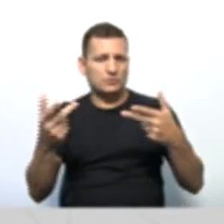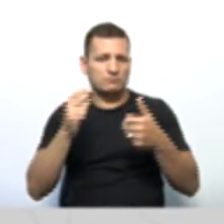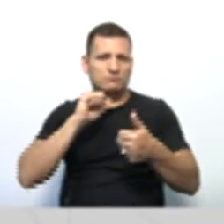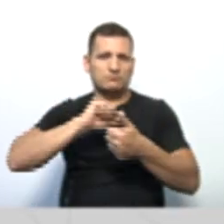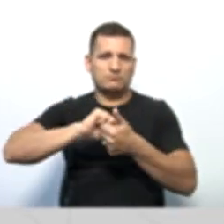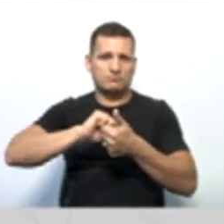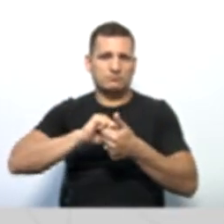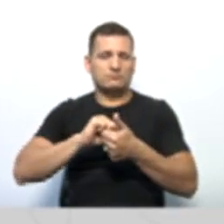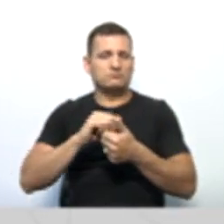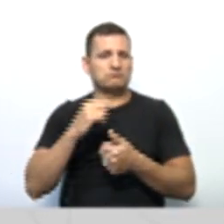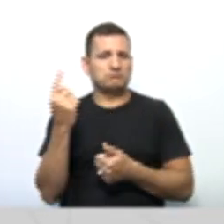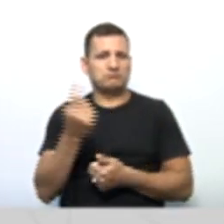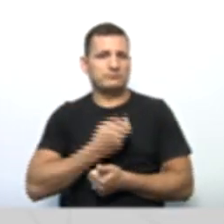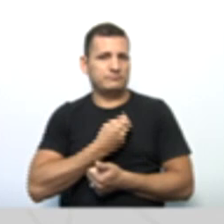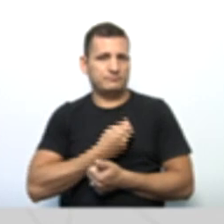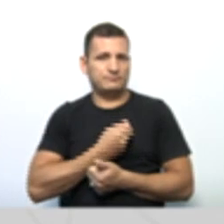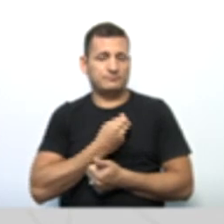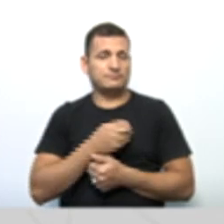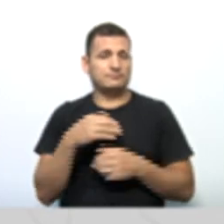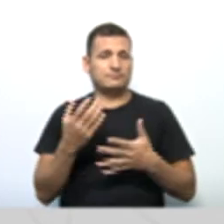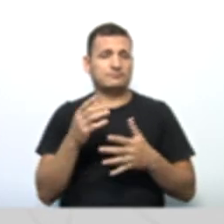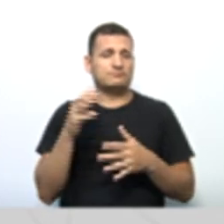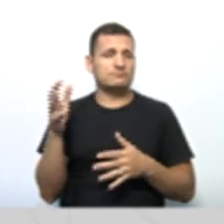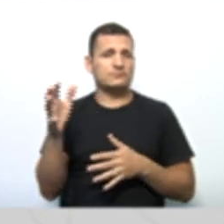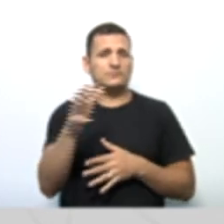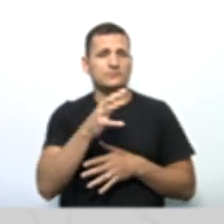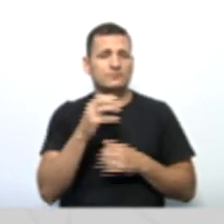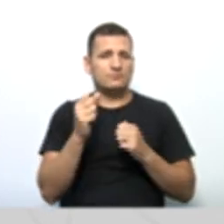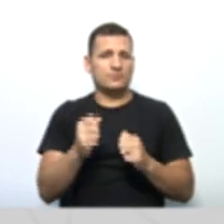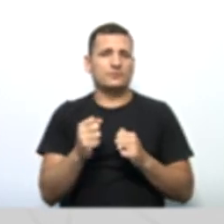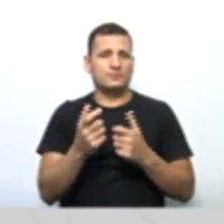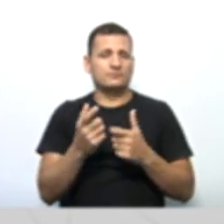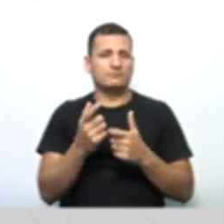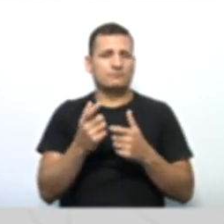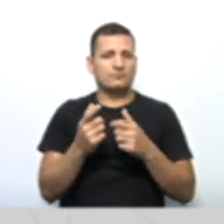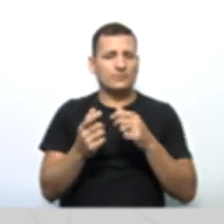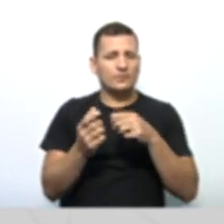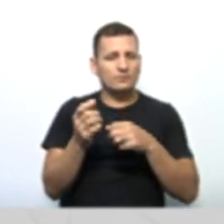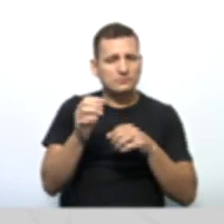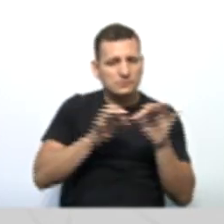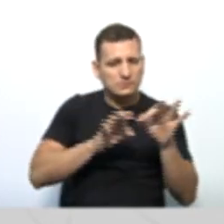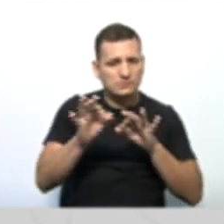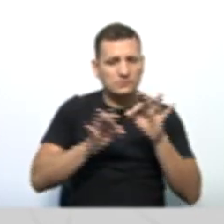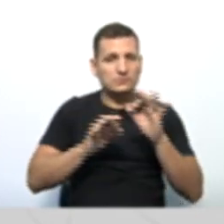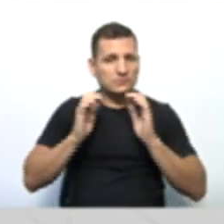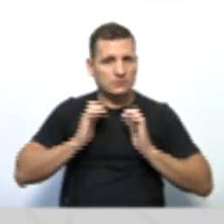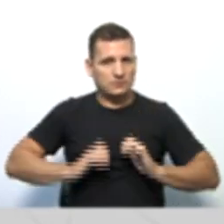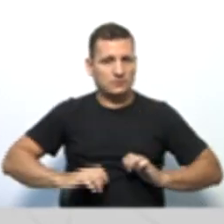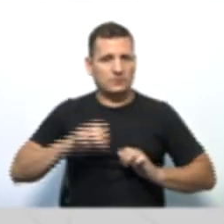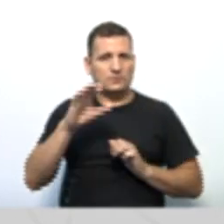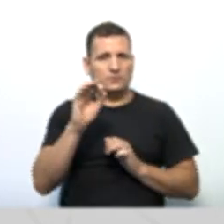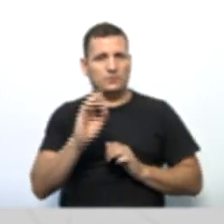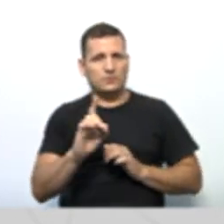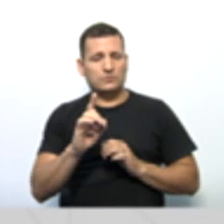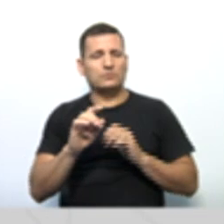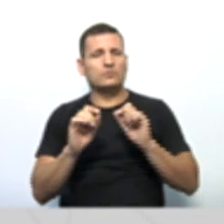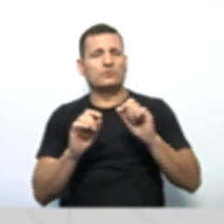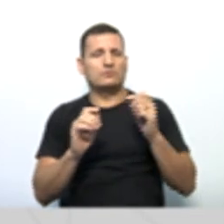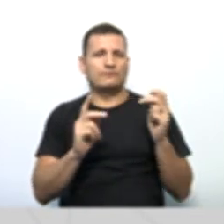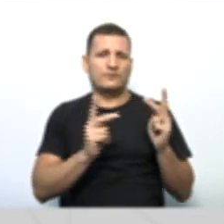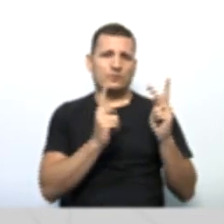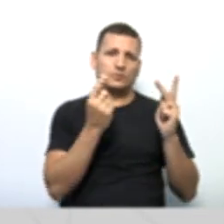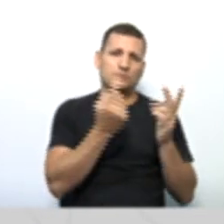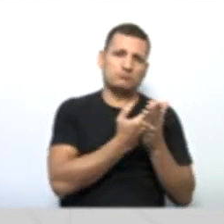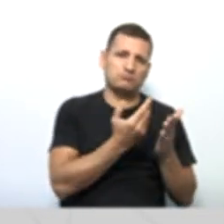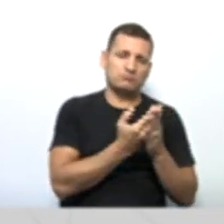Então, vocês podem buscar aí para construir esse código de ética valores com esses que nós estudamos